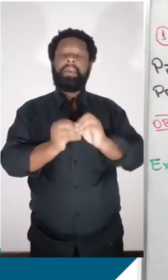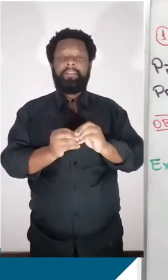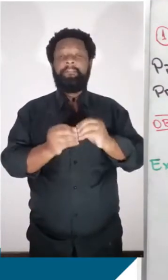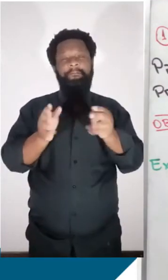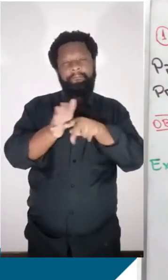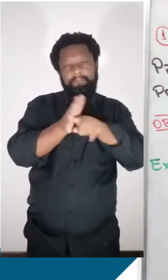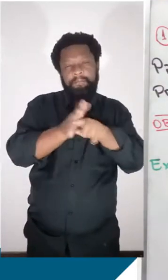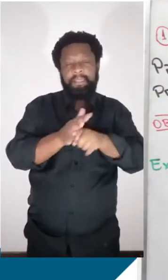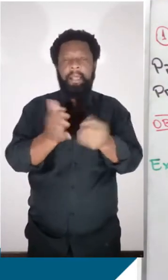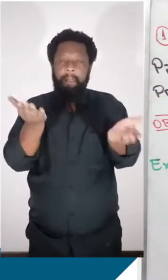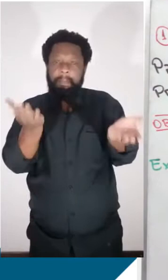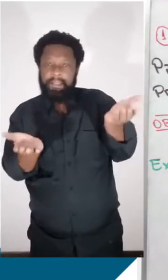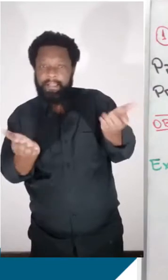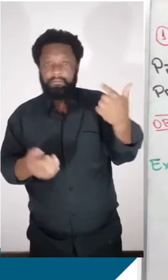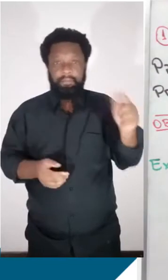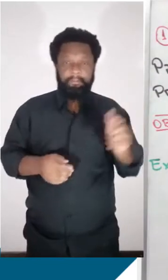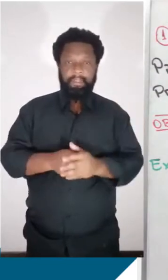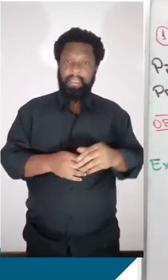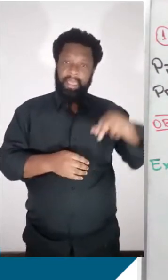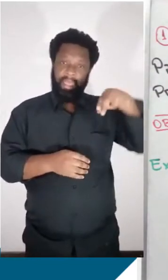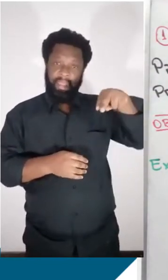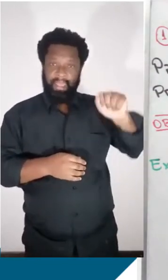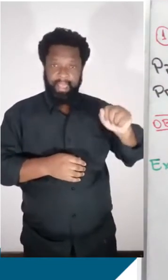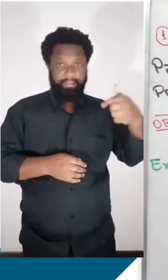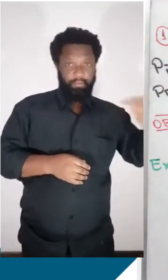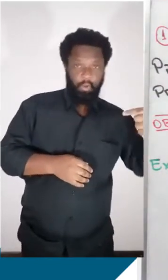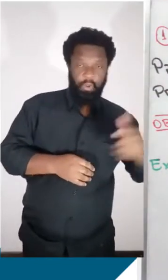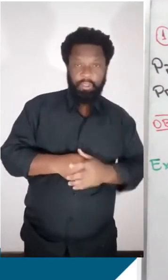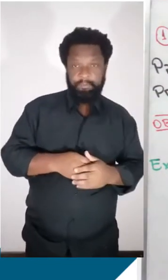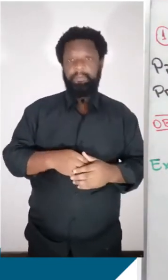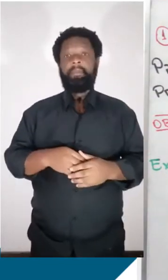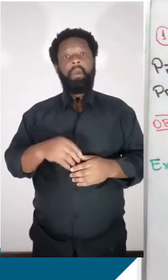conferir se está balanceado ou não. Tá. Tô vendo dois NAs aqui,